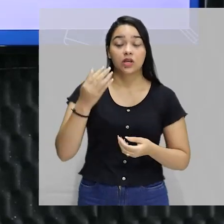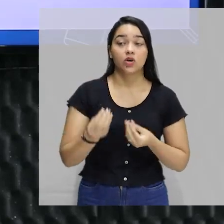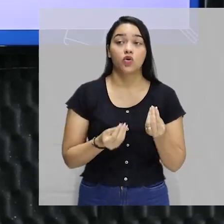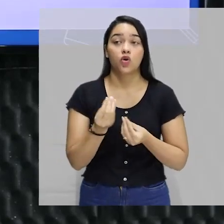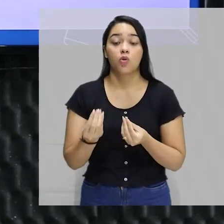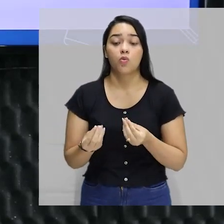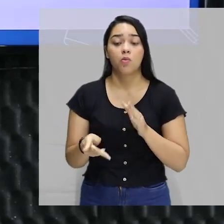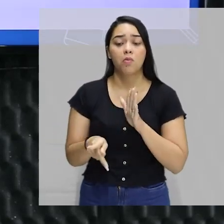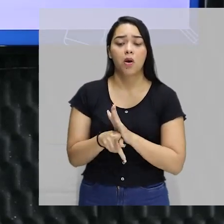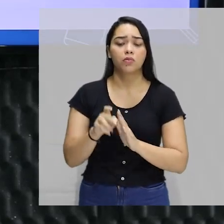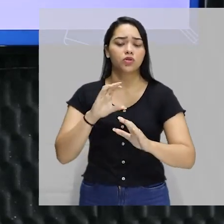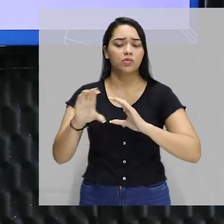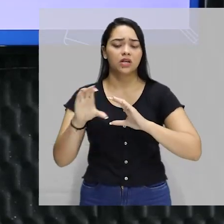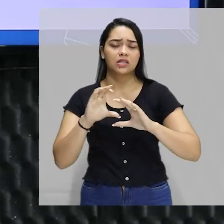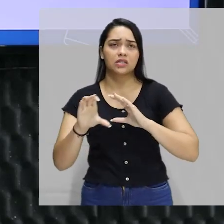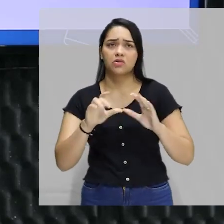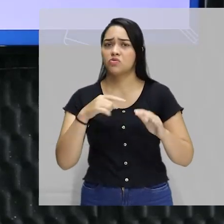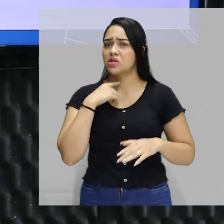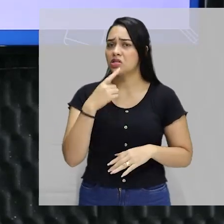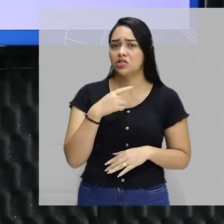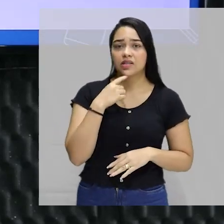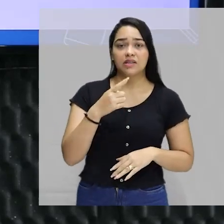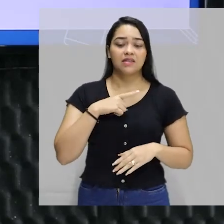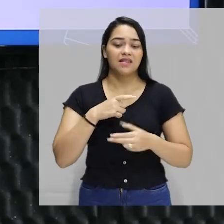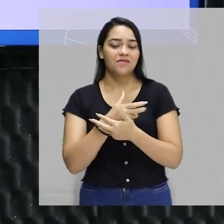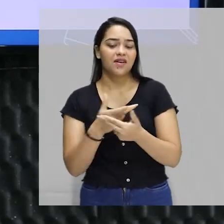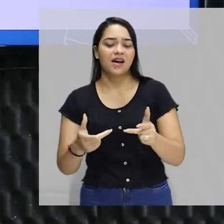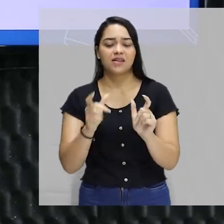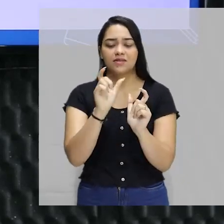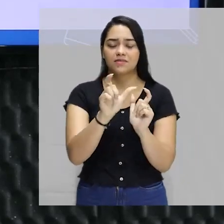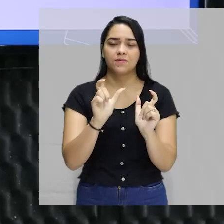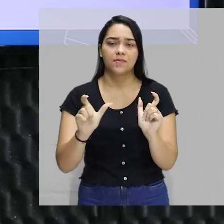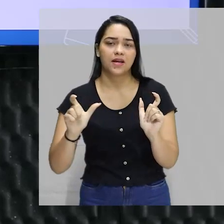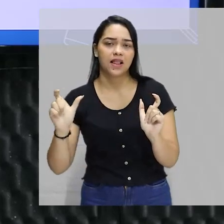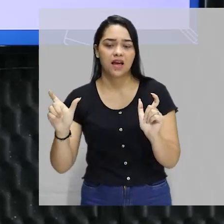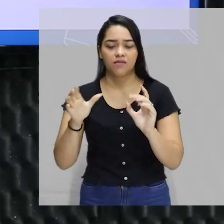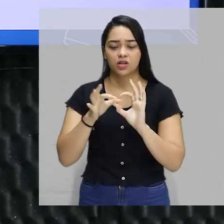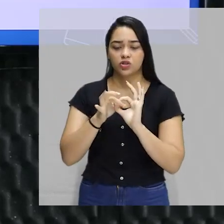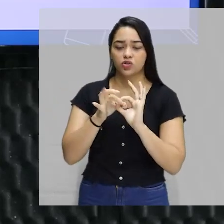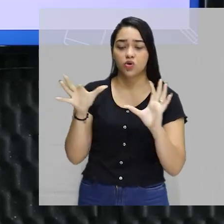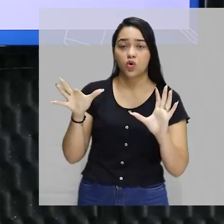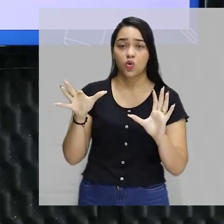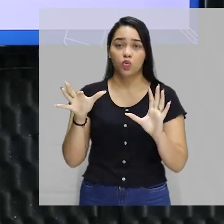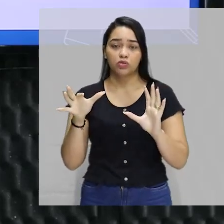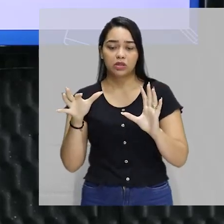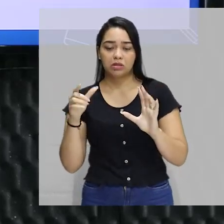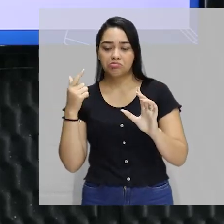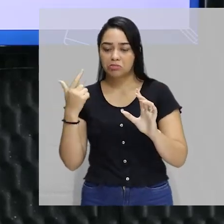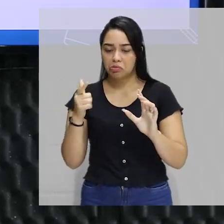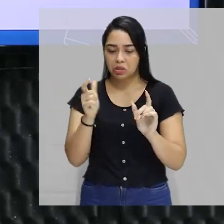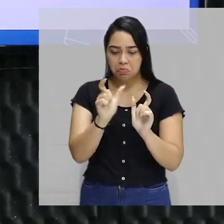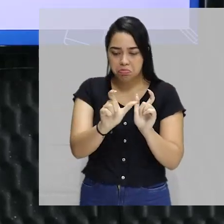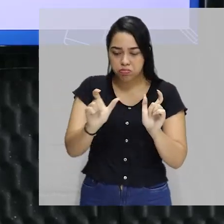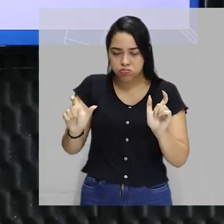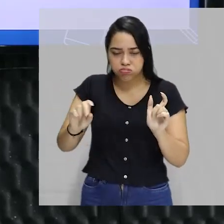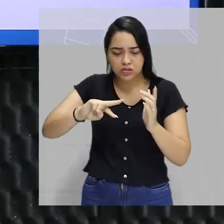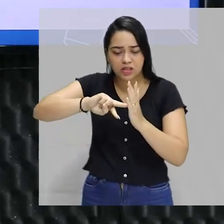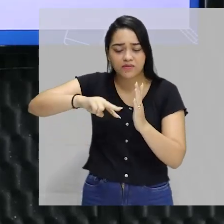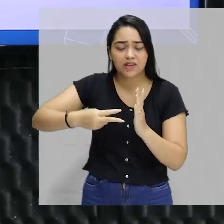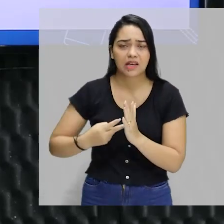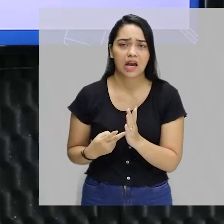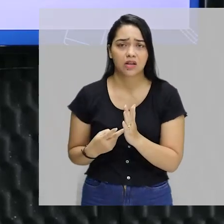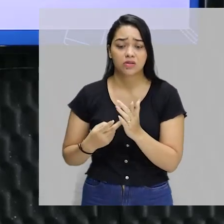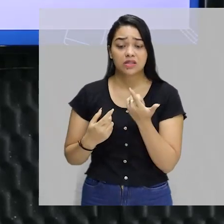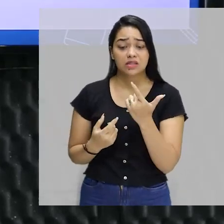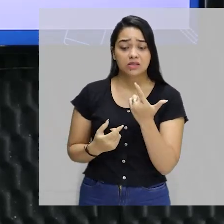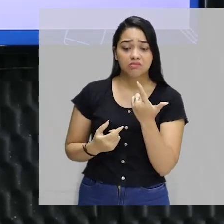ato comunicativo. Não adianta eu ter ali várias palavras, palavras soltas, palavras sem nexo, sem sentido, se ele não passa